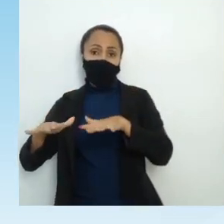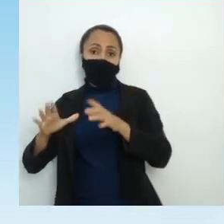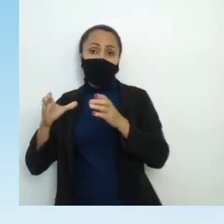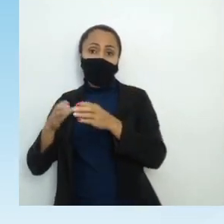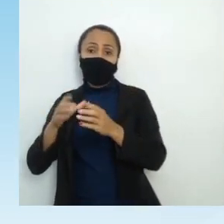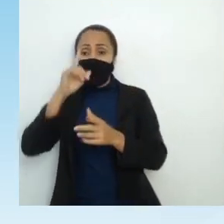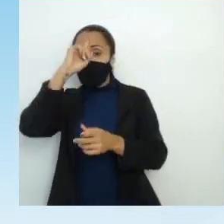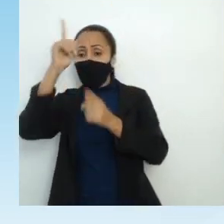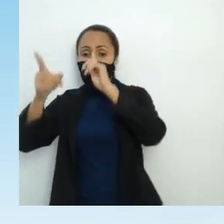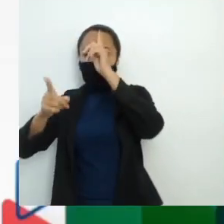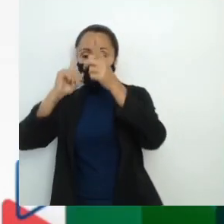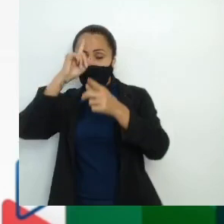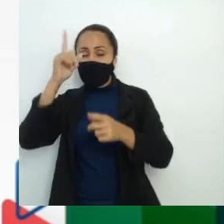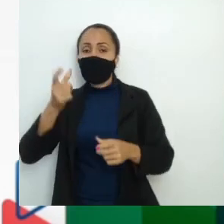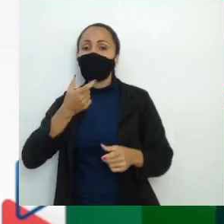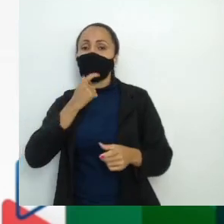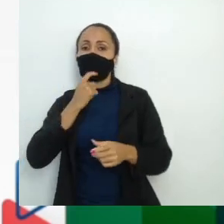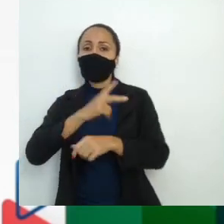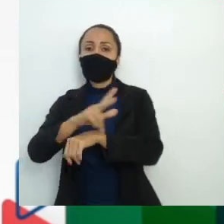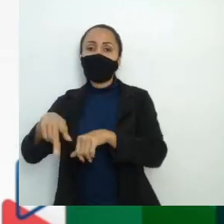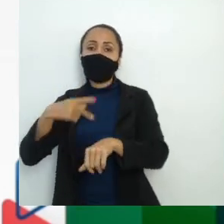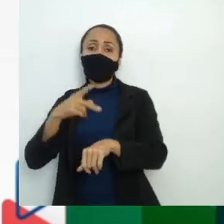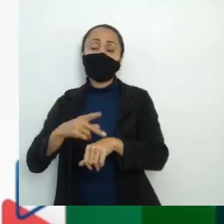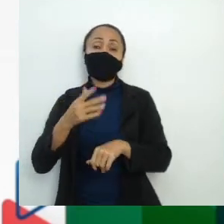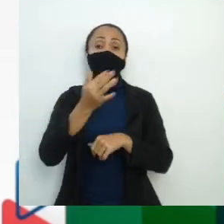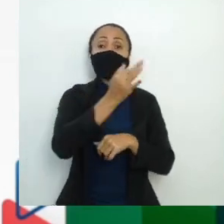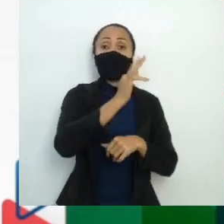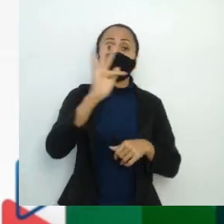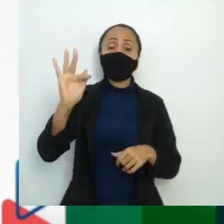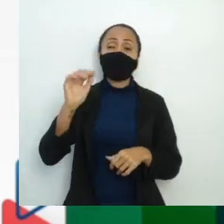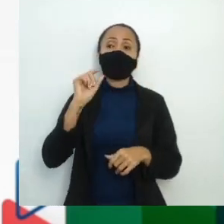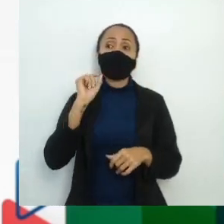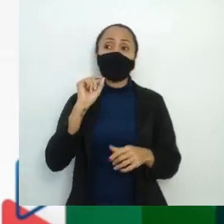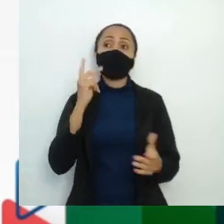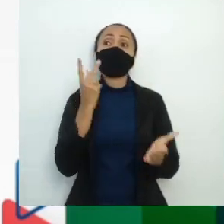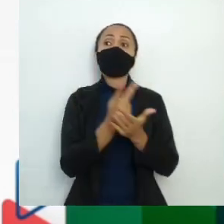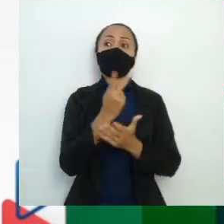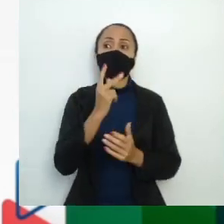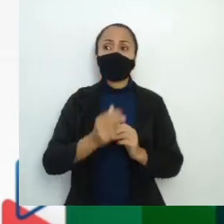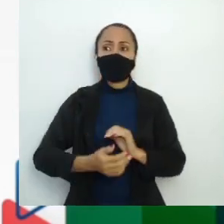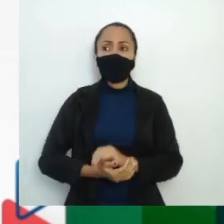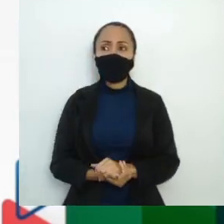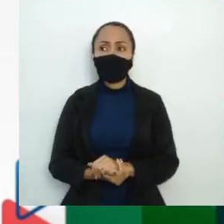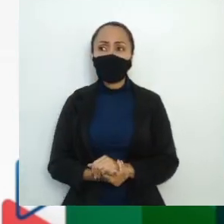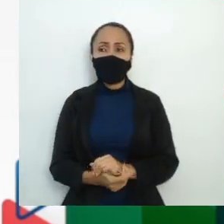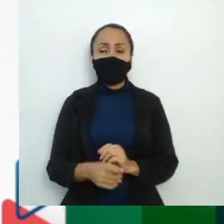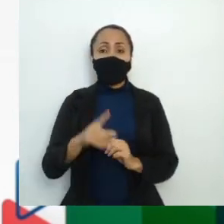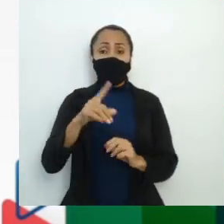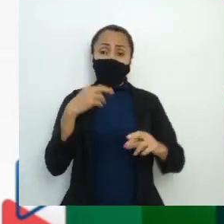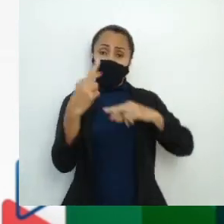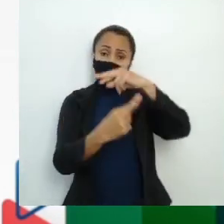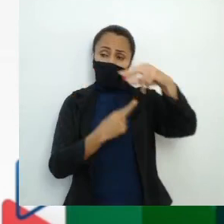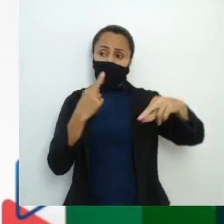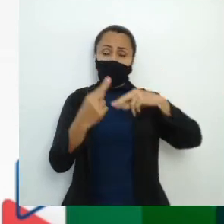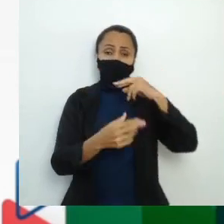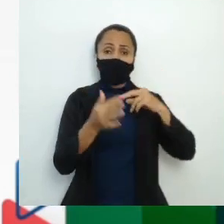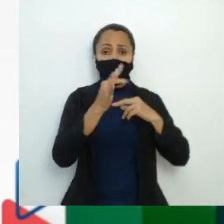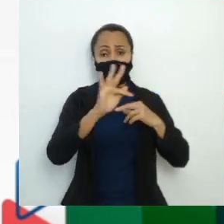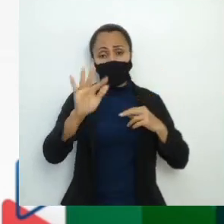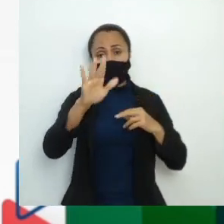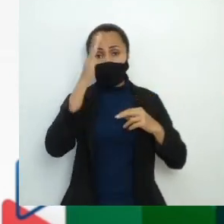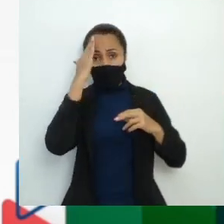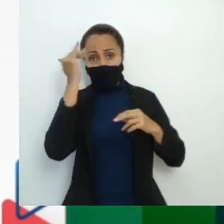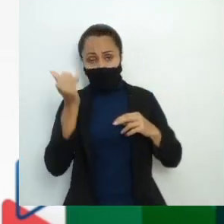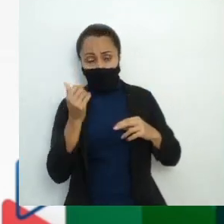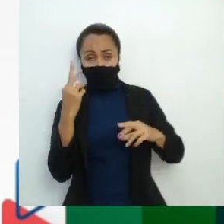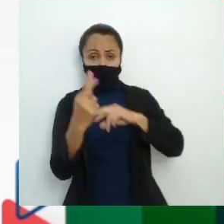na Inglaterra. Na França, o que é que aconteceu resumidamente para a gente não perder tanto tempo? Você conhece a Revolução Francesa, sabe que a Revolução